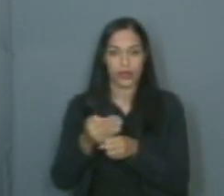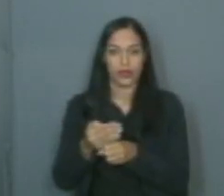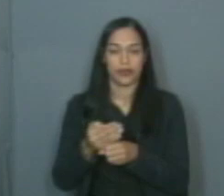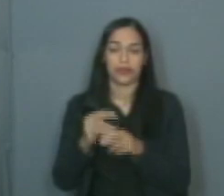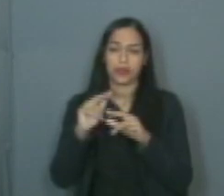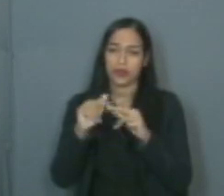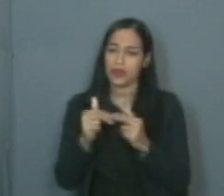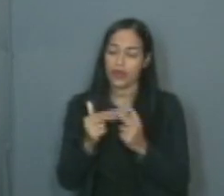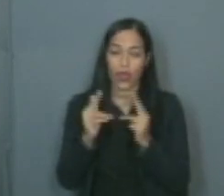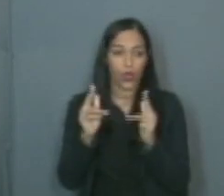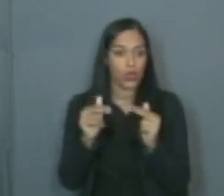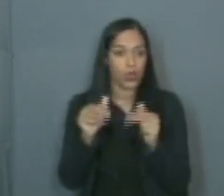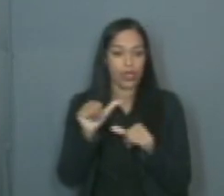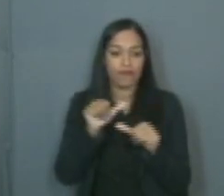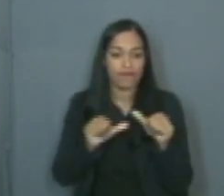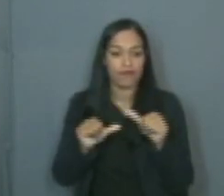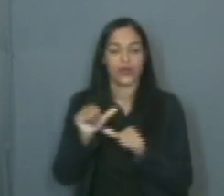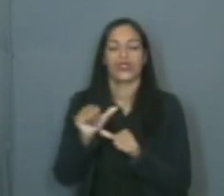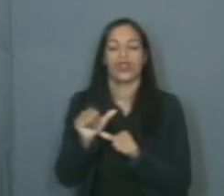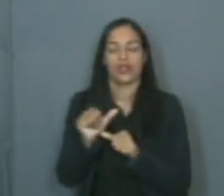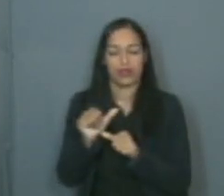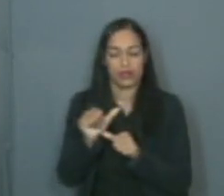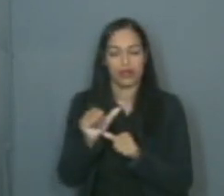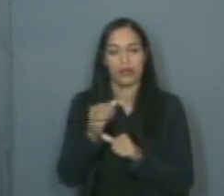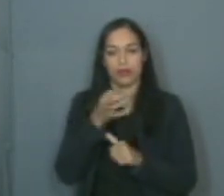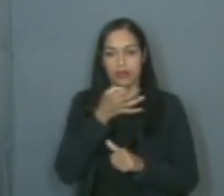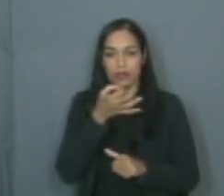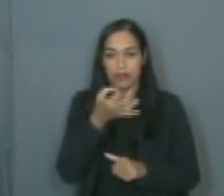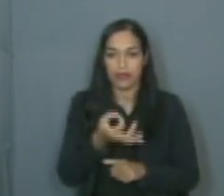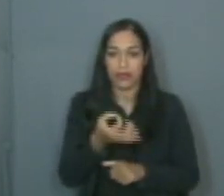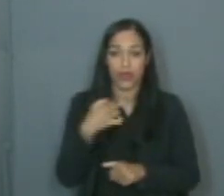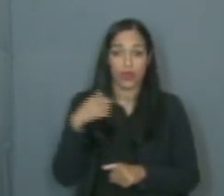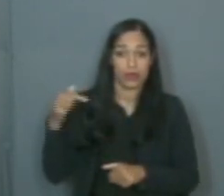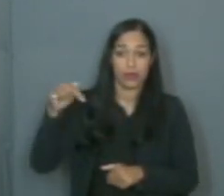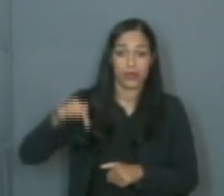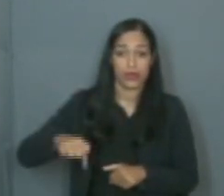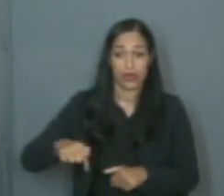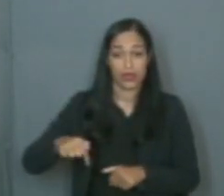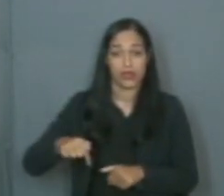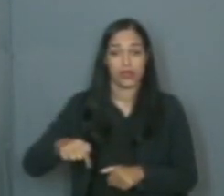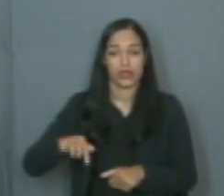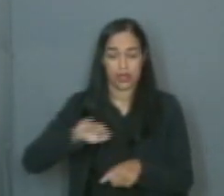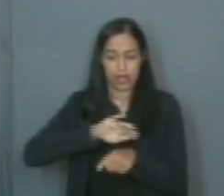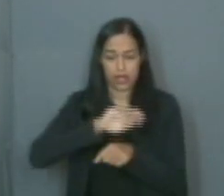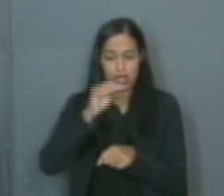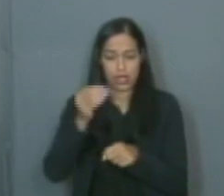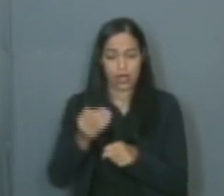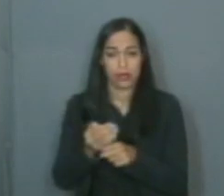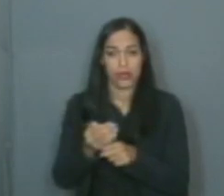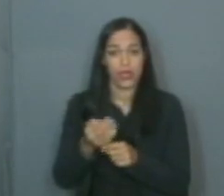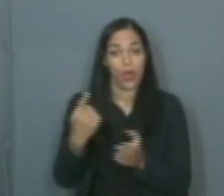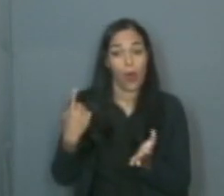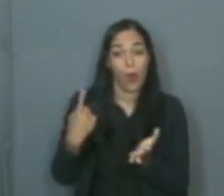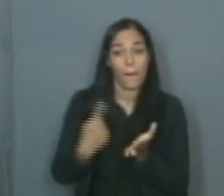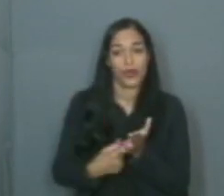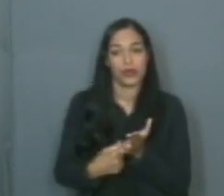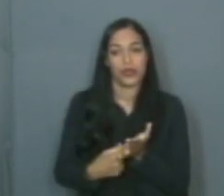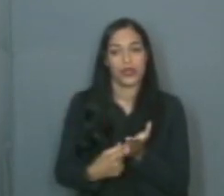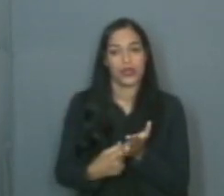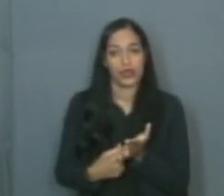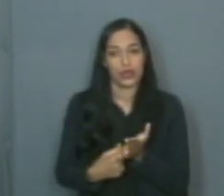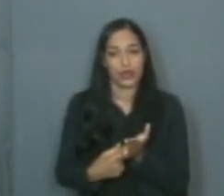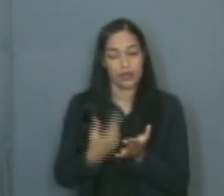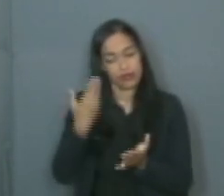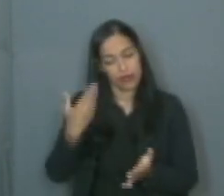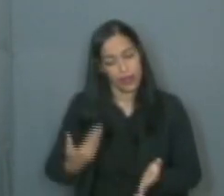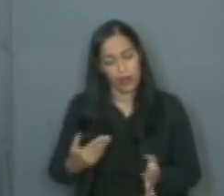nunca mudei a minha posição. O que me trouxe a essa casa foi, primeiro, o compromisso de um homem que veio de um